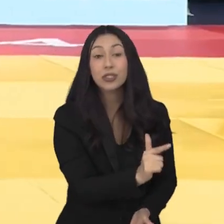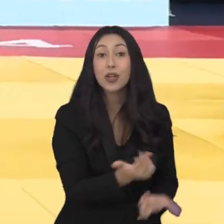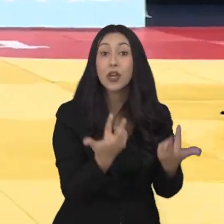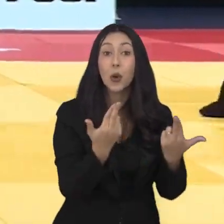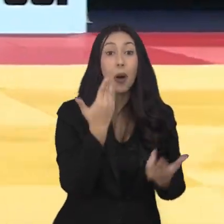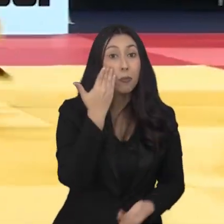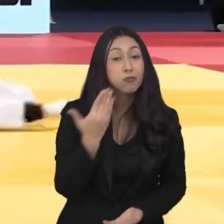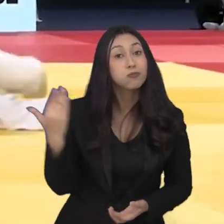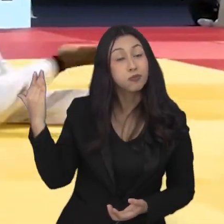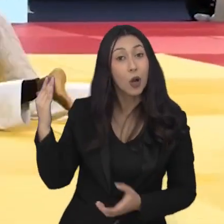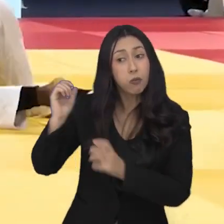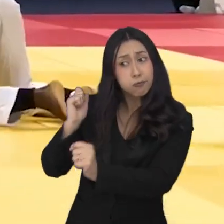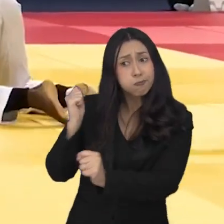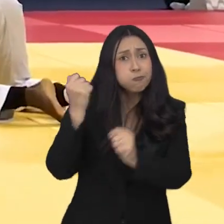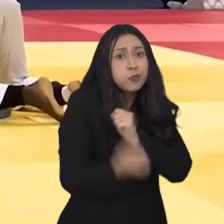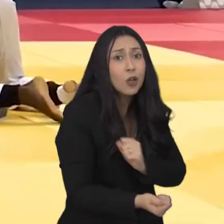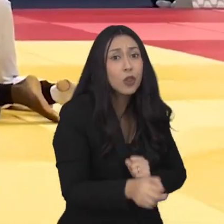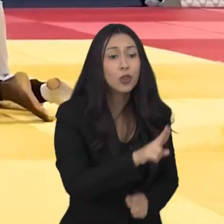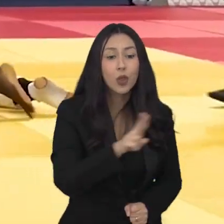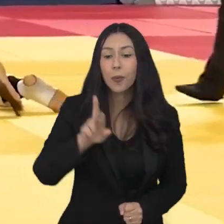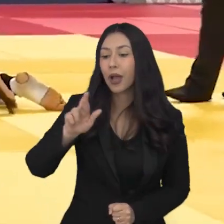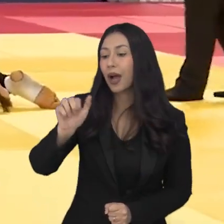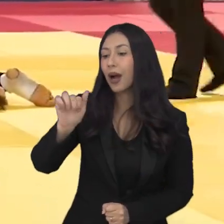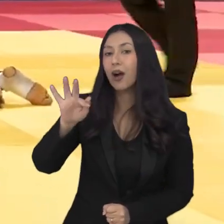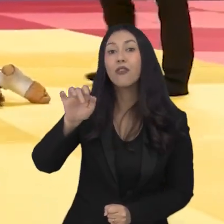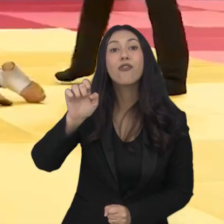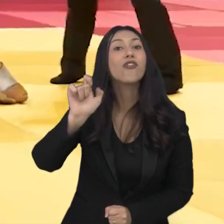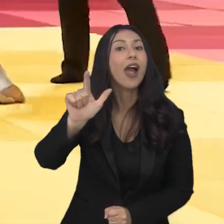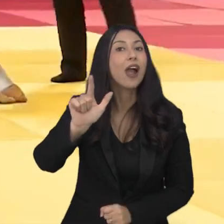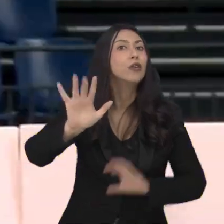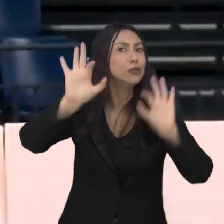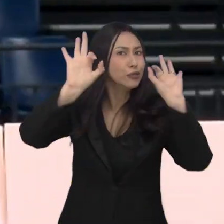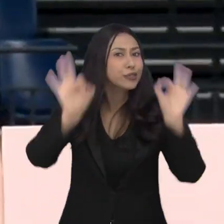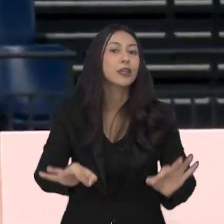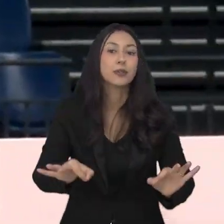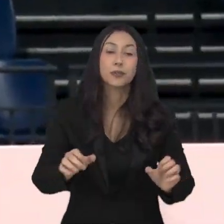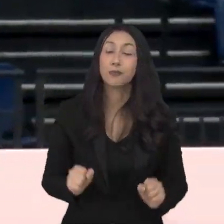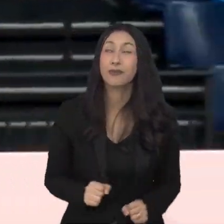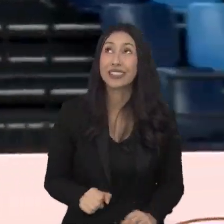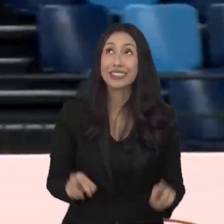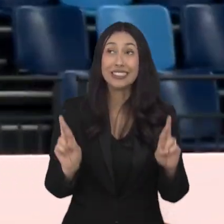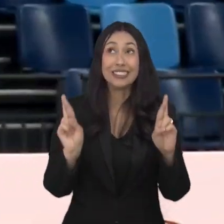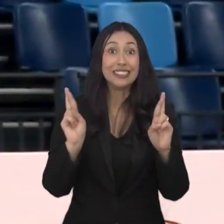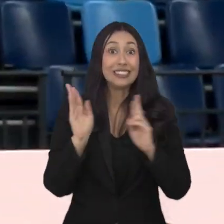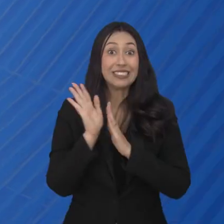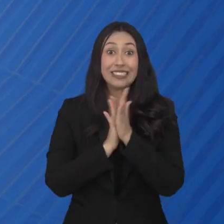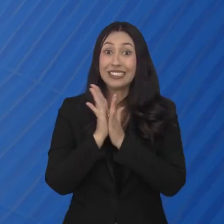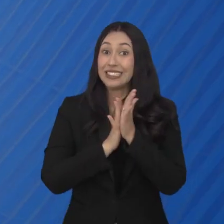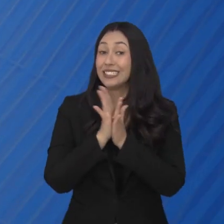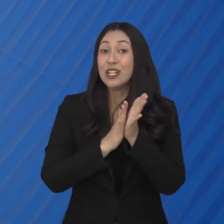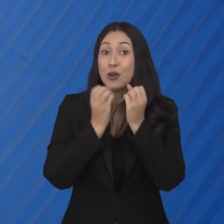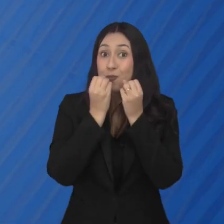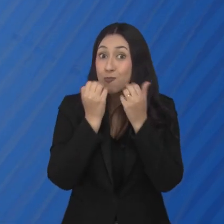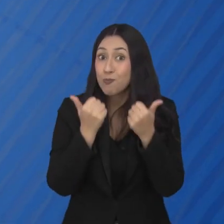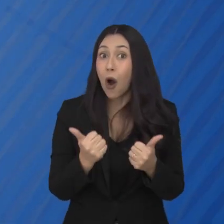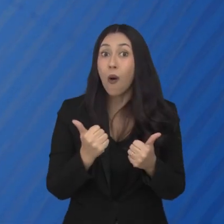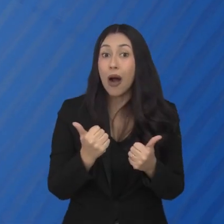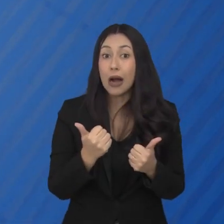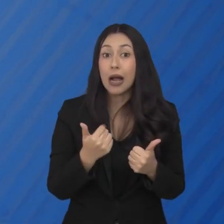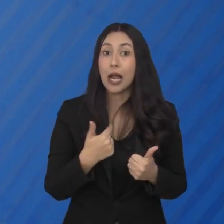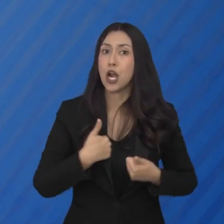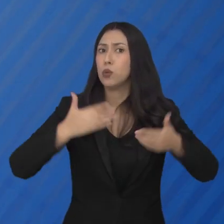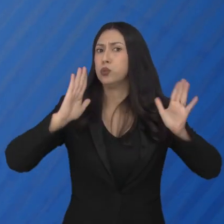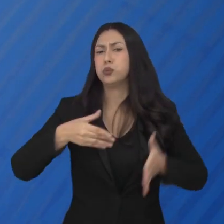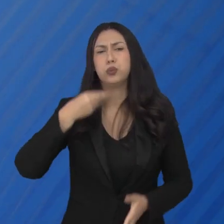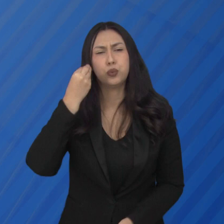se classificaram, como é o caso do judoca joseense Rafael Macedo, confirmado na competição. A expectativa para essa Olimpíada é